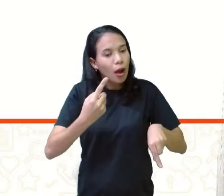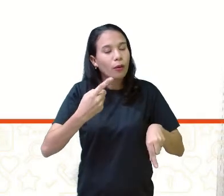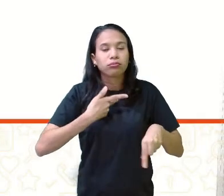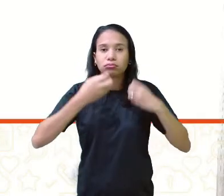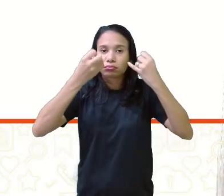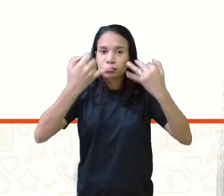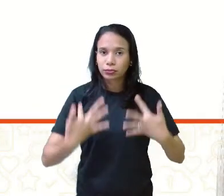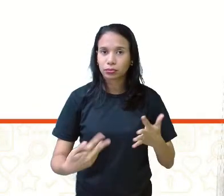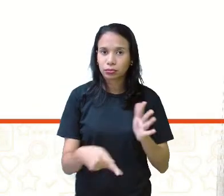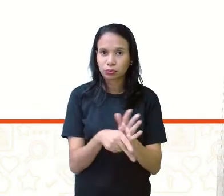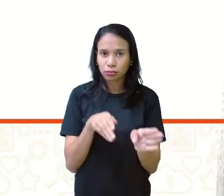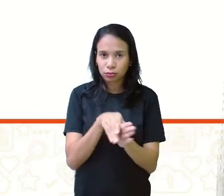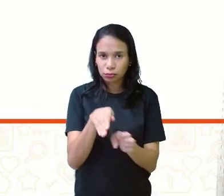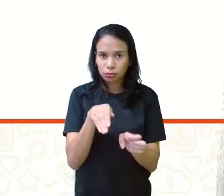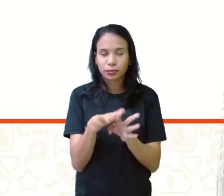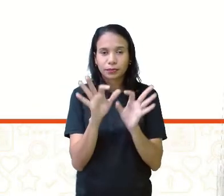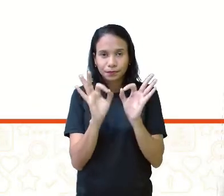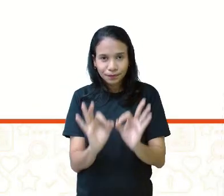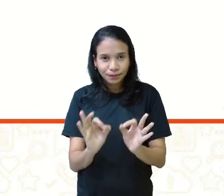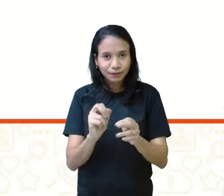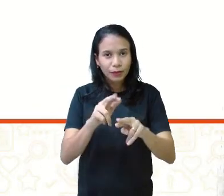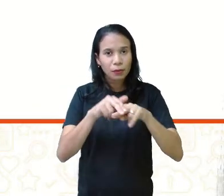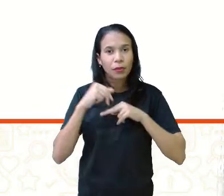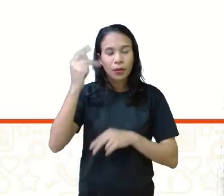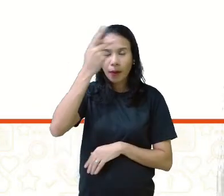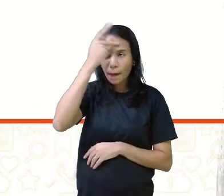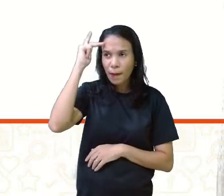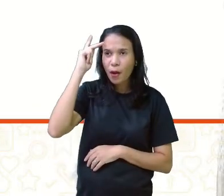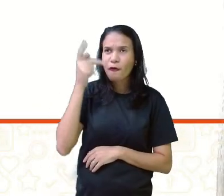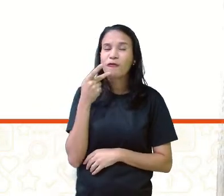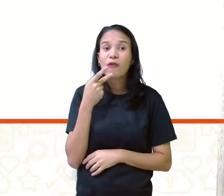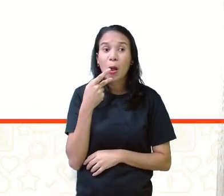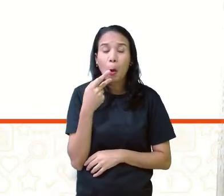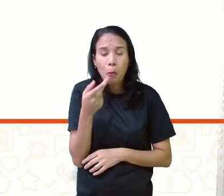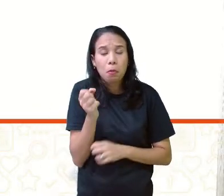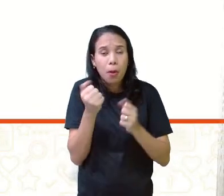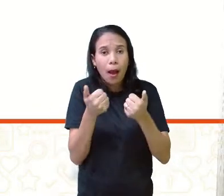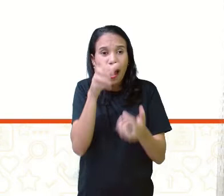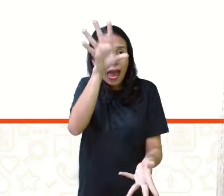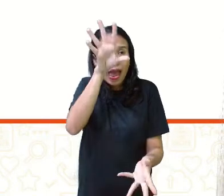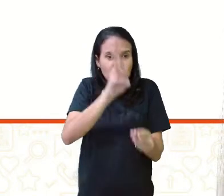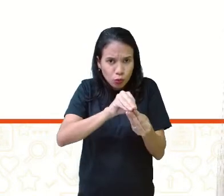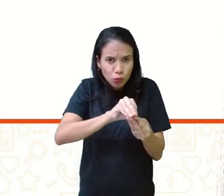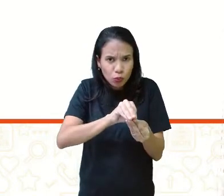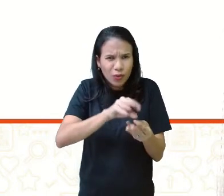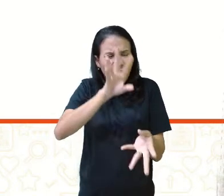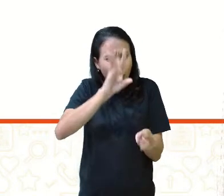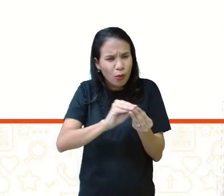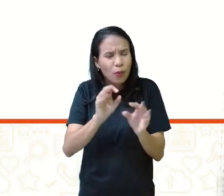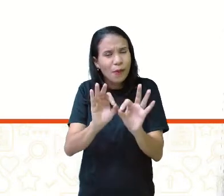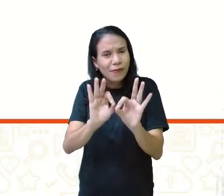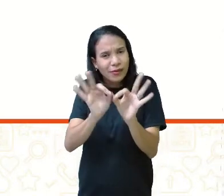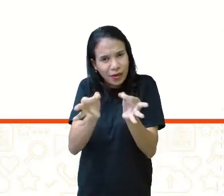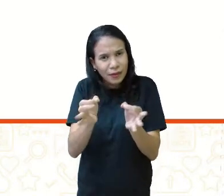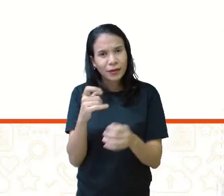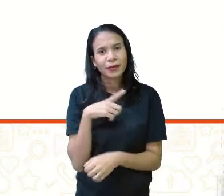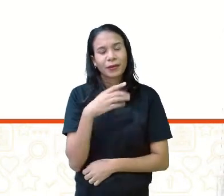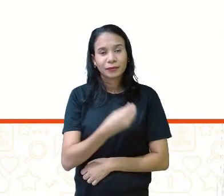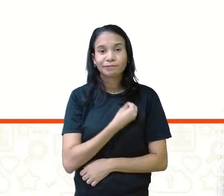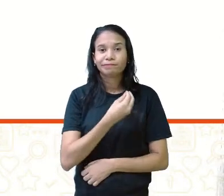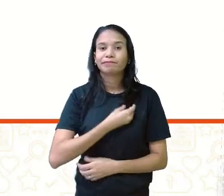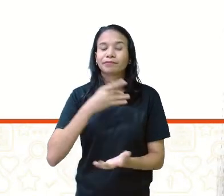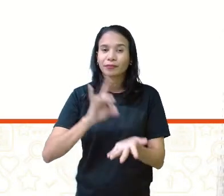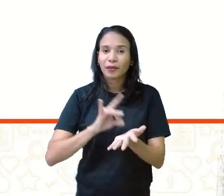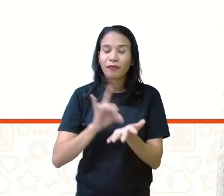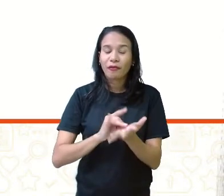passar instruções. Então, você falou, resuma, deixe assim de uma maneira bem simples, mas que ele